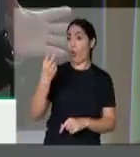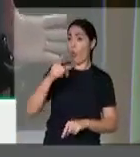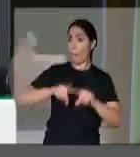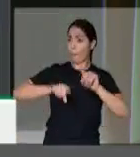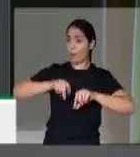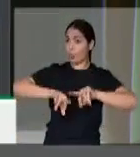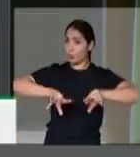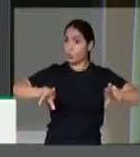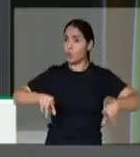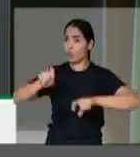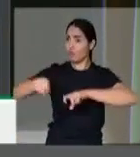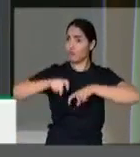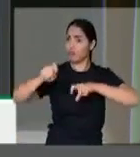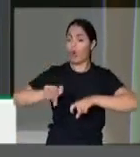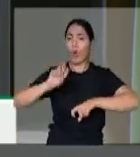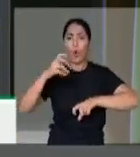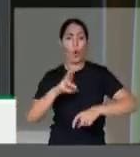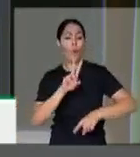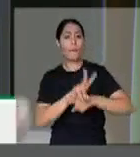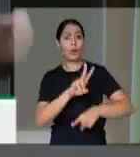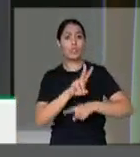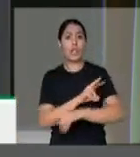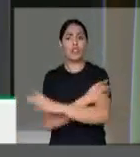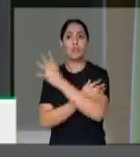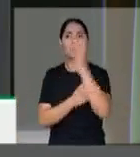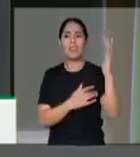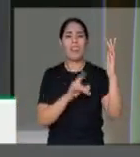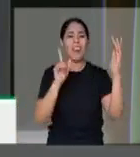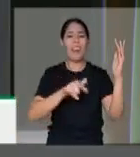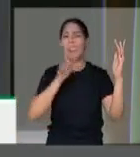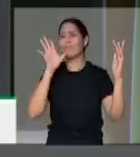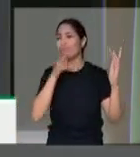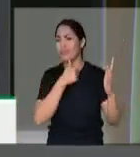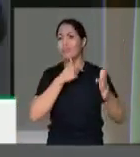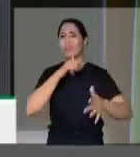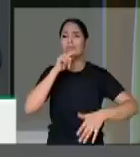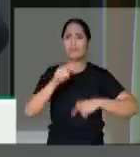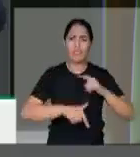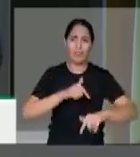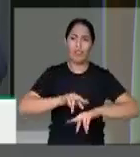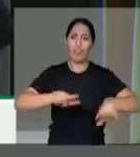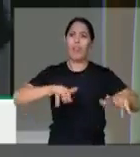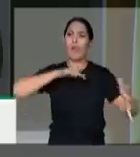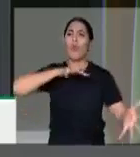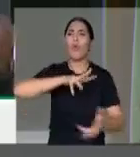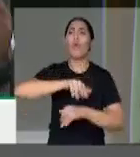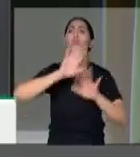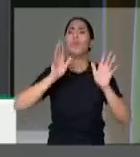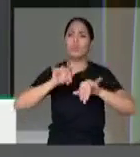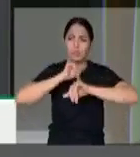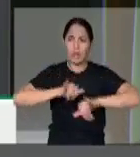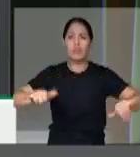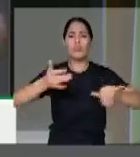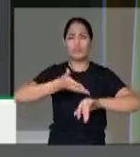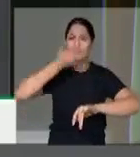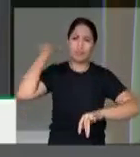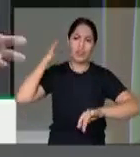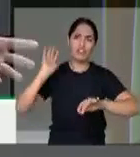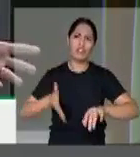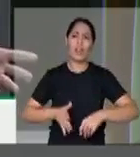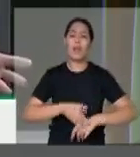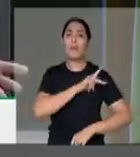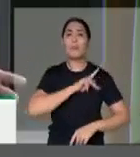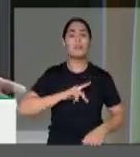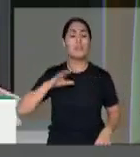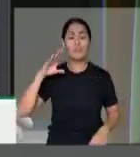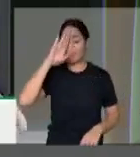pela agropecuária ou se preserva o meio ambiente é uma visão atrasada. O mundo inteiro já deixou isso para trás e o